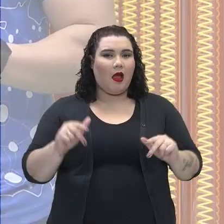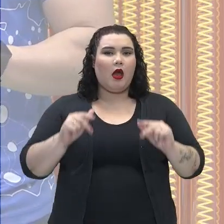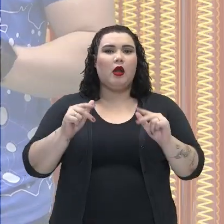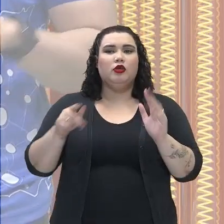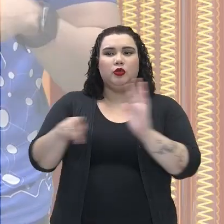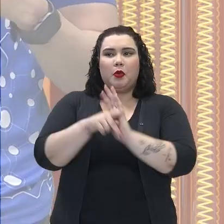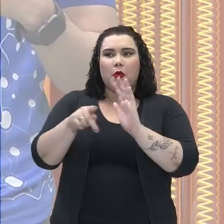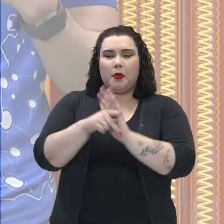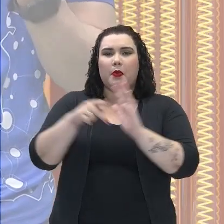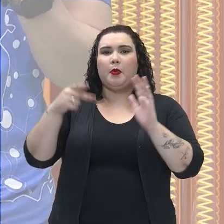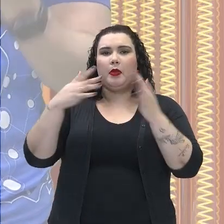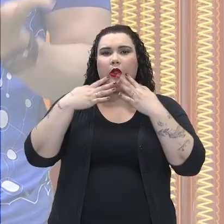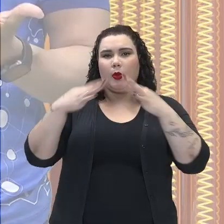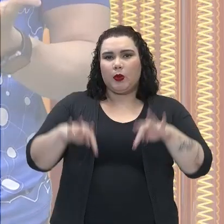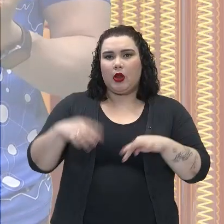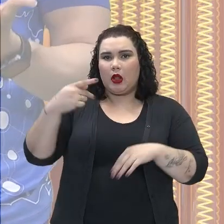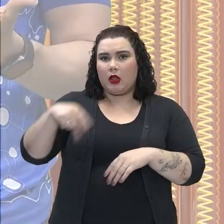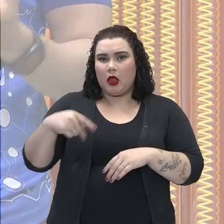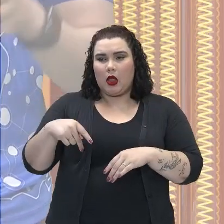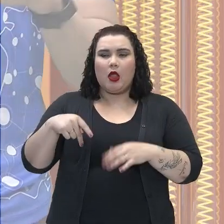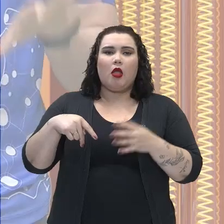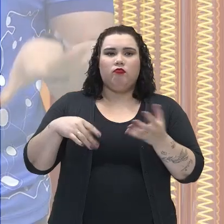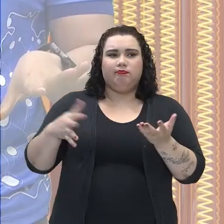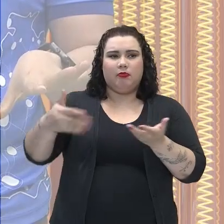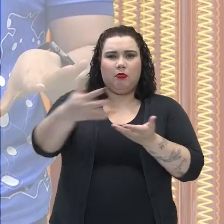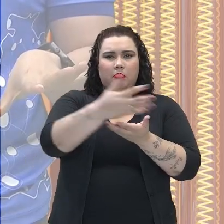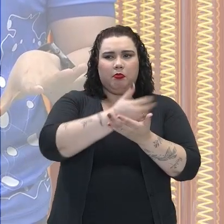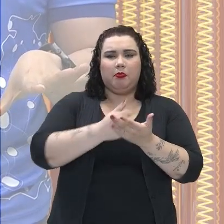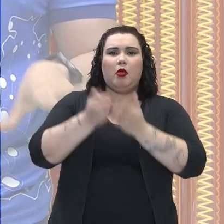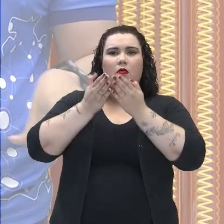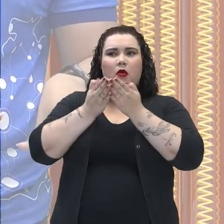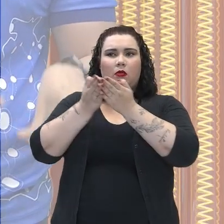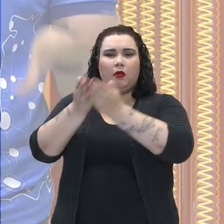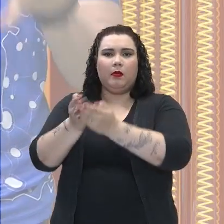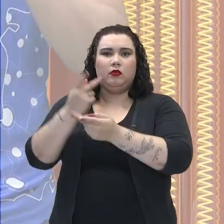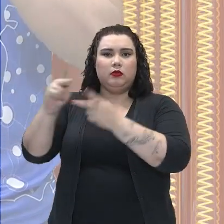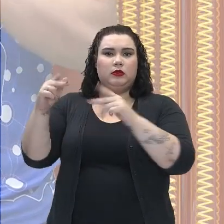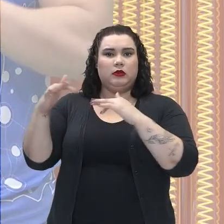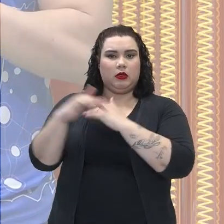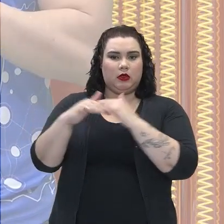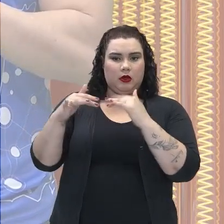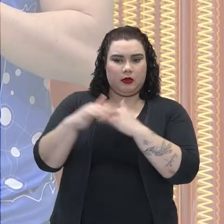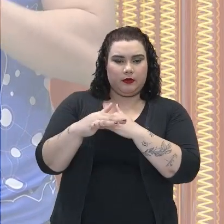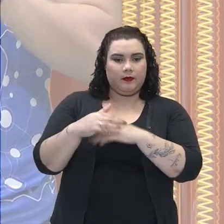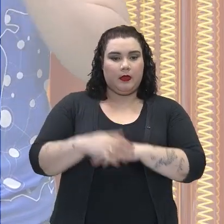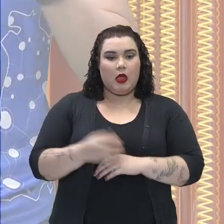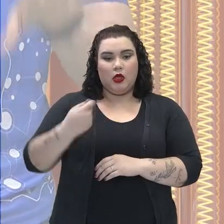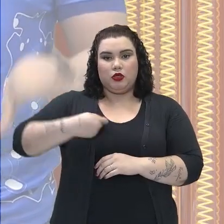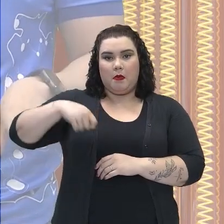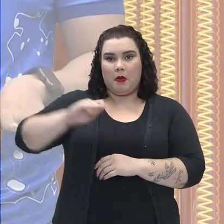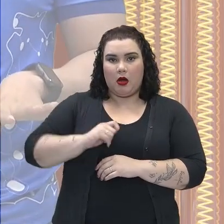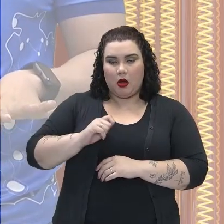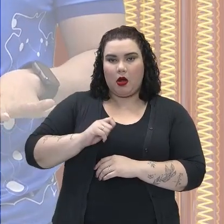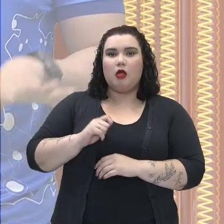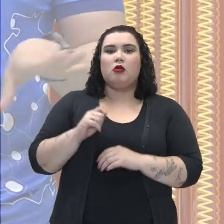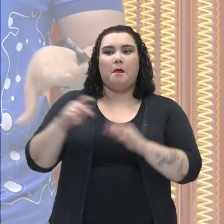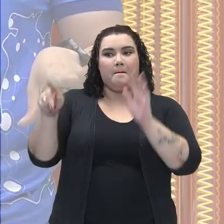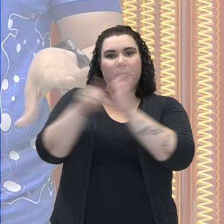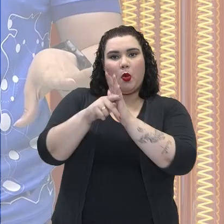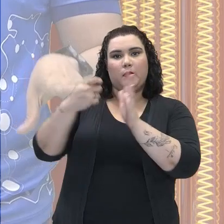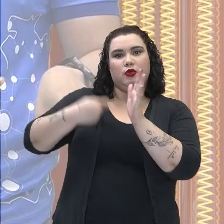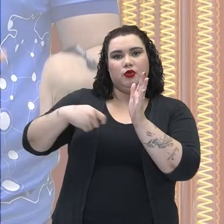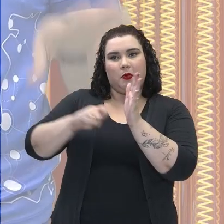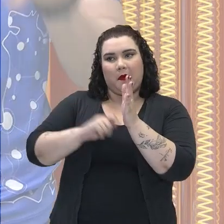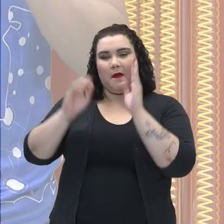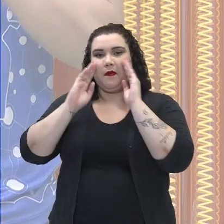as metrópoles, para as suas respectivas metrópoles, né? As colônias espanholas mandavam para a Espanha as riquezas e a colônia portuguesa, aqui